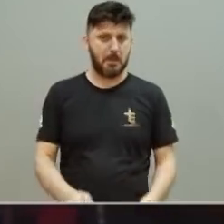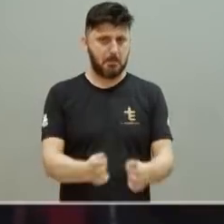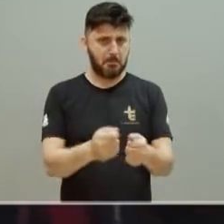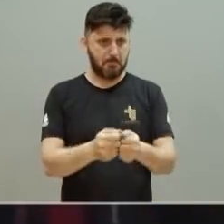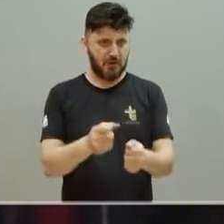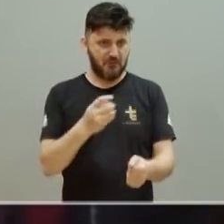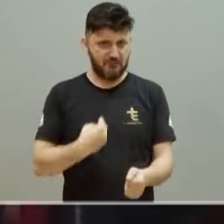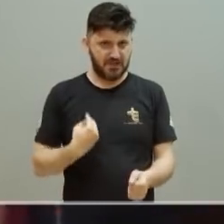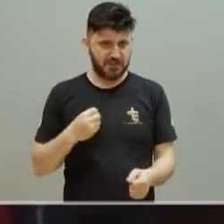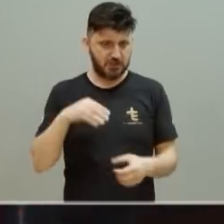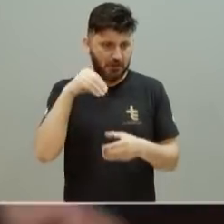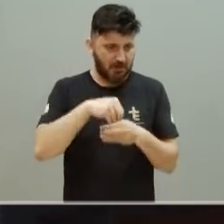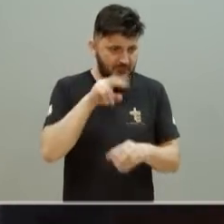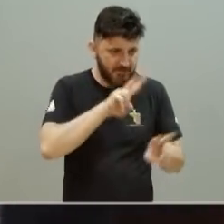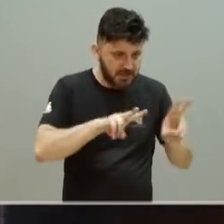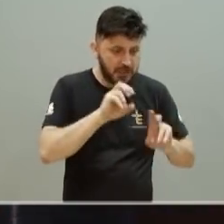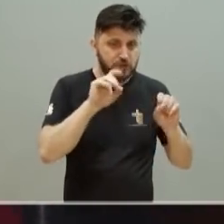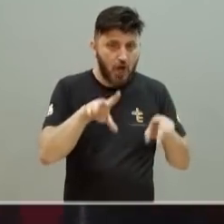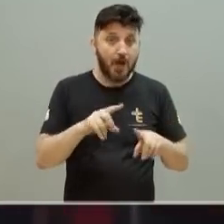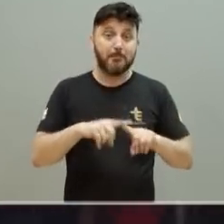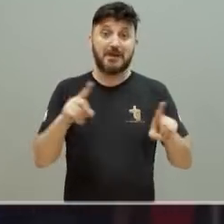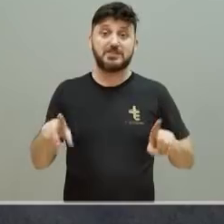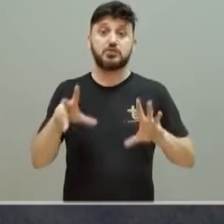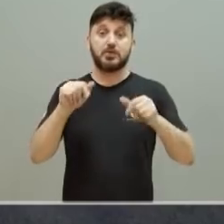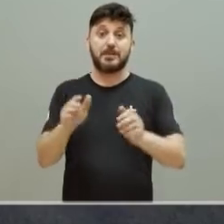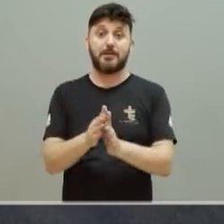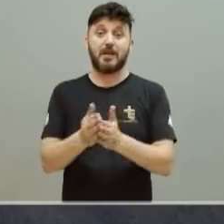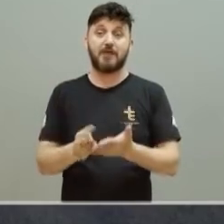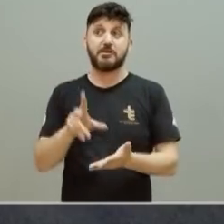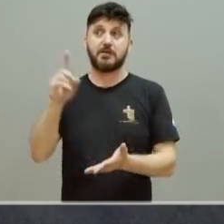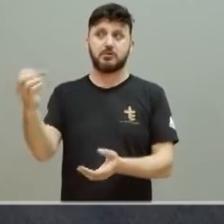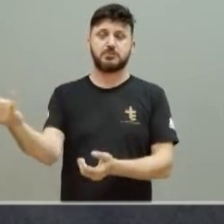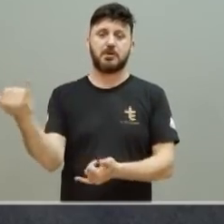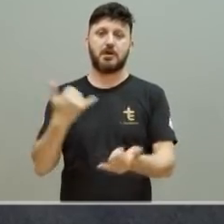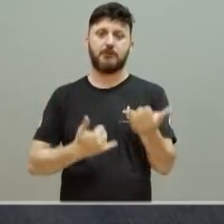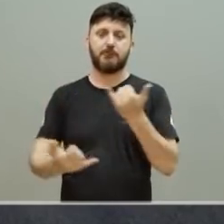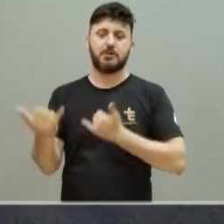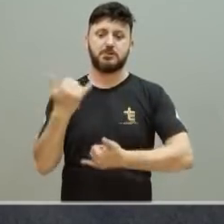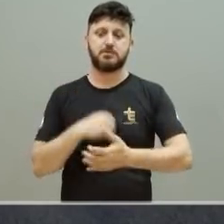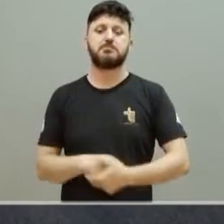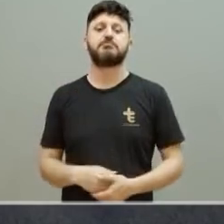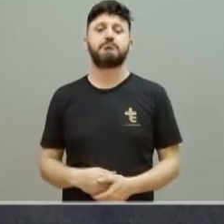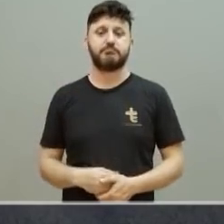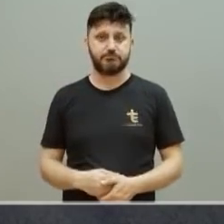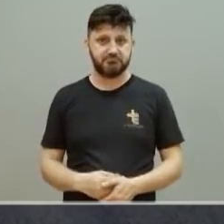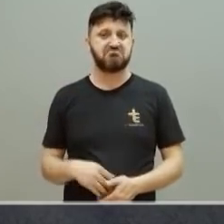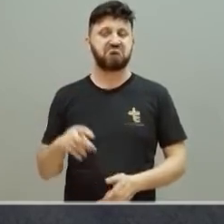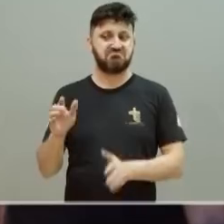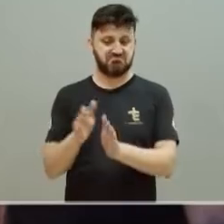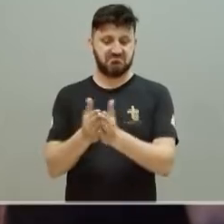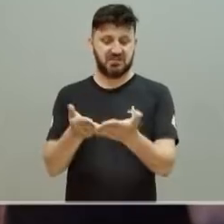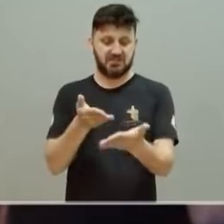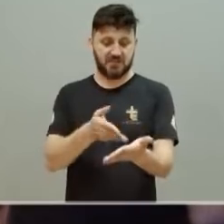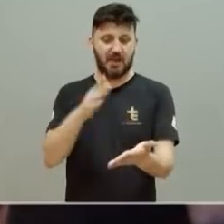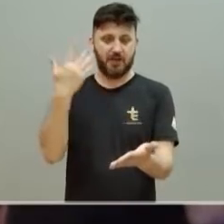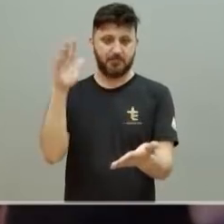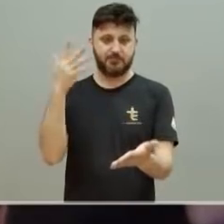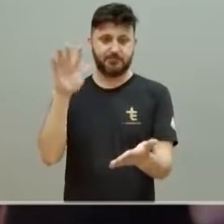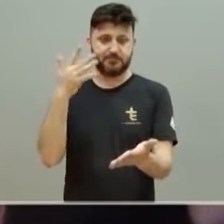do que é visível o homem viverá, mas viverá de toda a palavra que procede da boca de Deus. Aplauda a palavra de Deus.